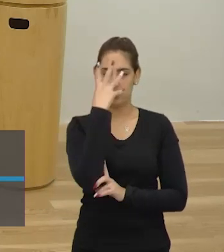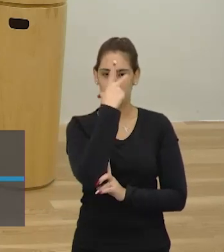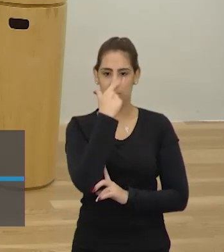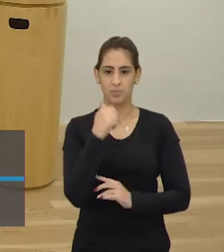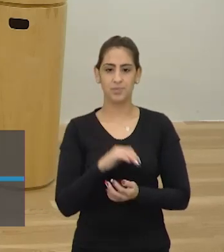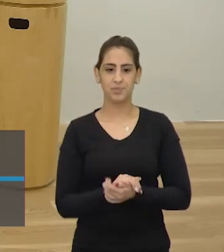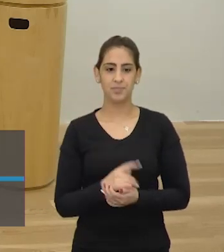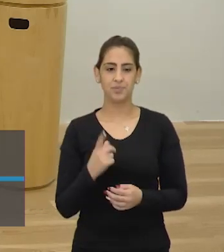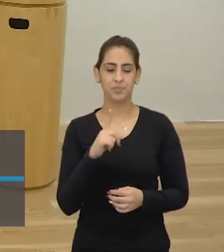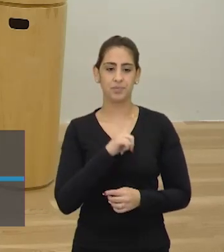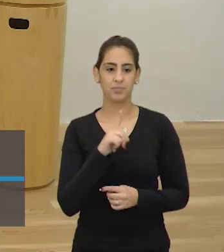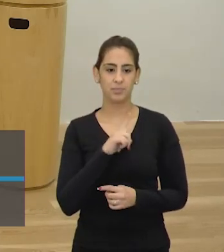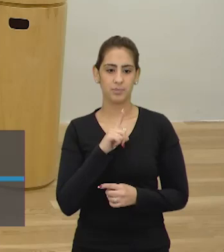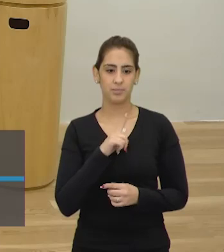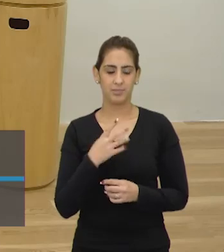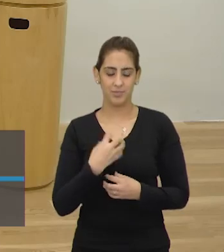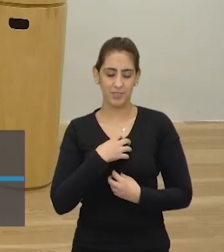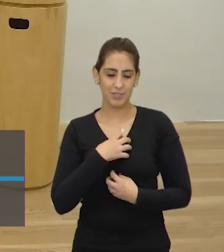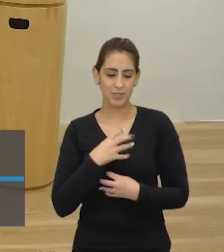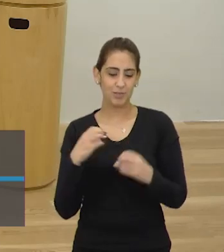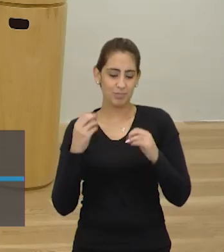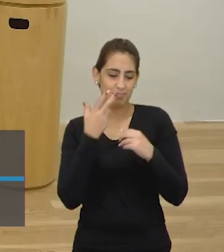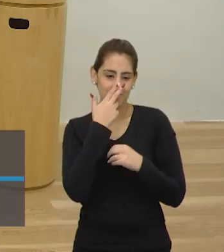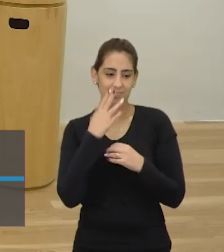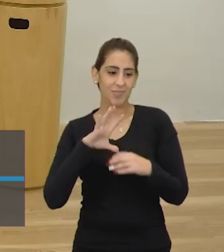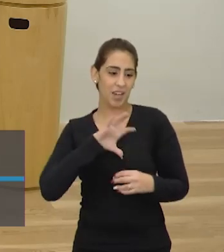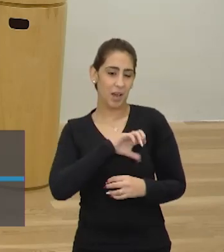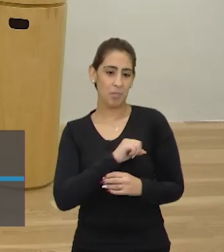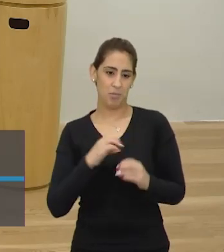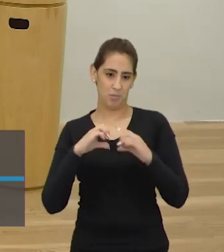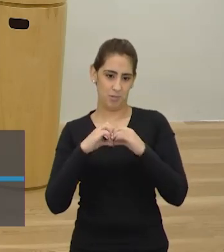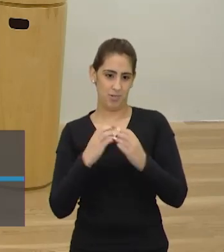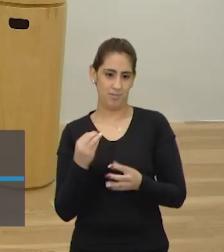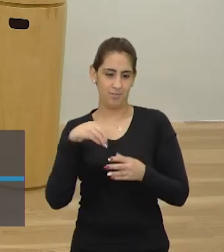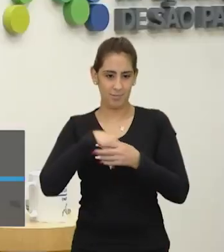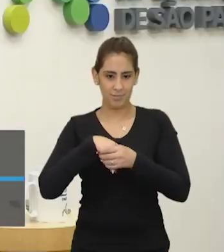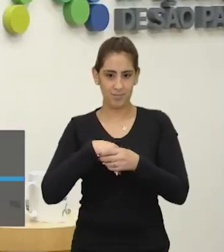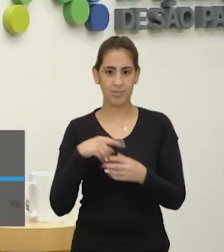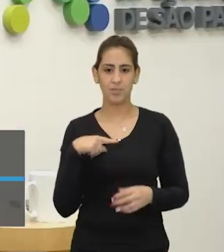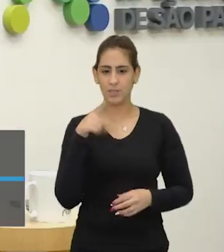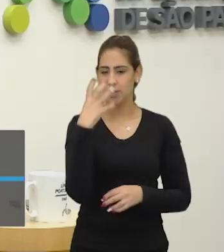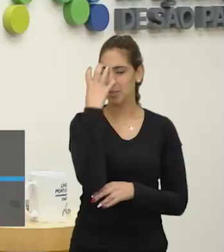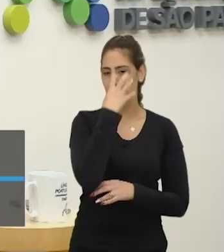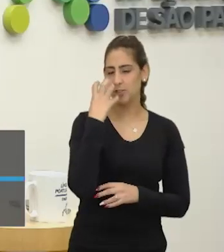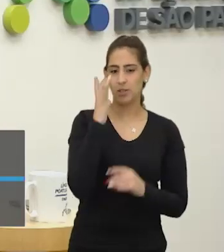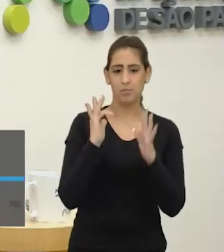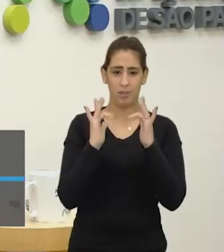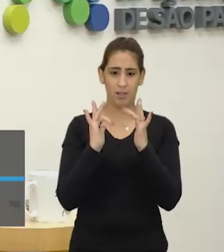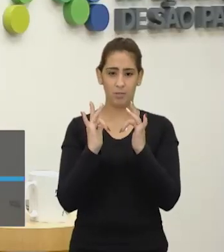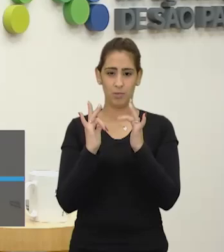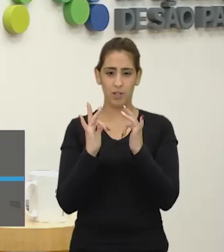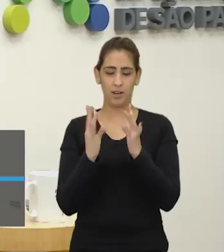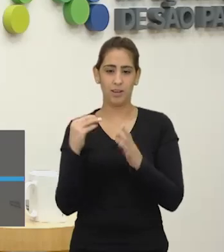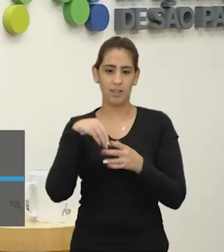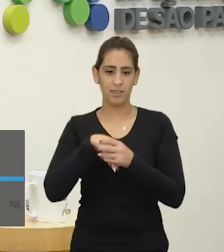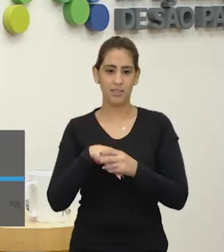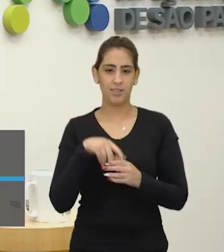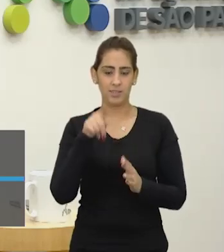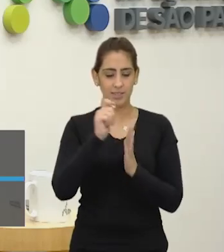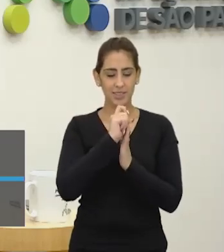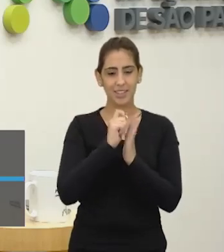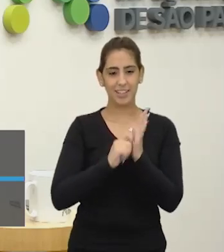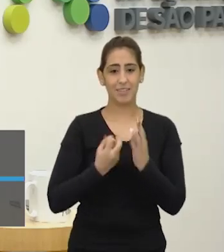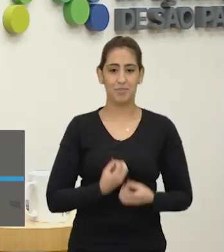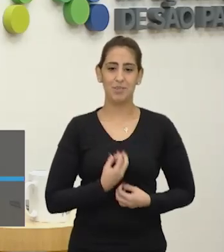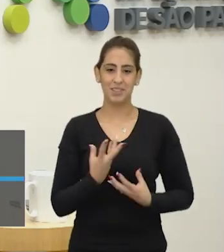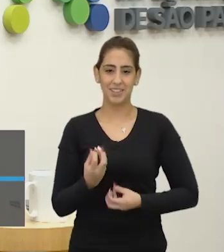amor. Exatamente. Bilhetinho. Isso, E bilhetinho. tem essa relação, né, você colocar um poema. Exato, tá apaixonado pela namoradinha, Sim. você vai lá, escreve um poeminha e